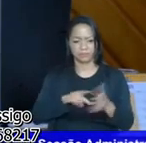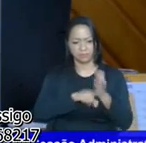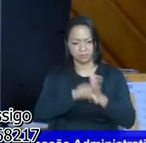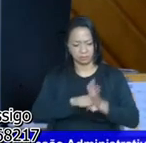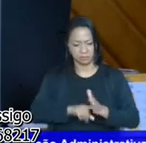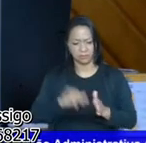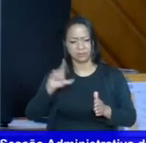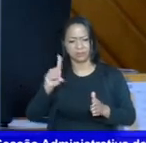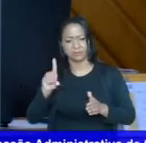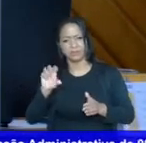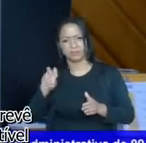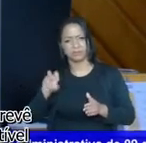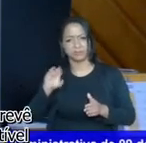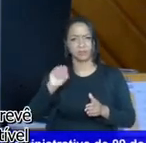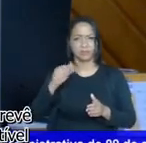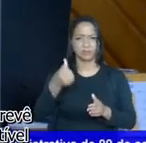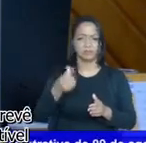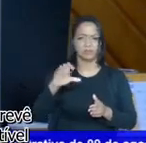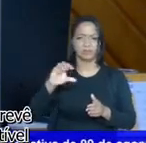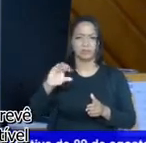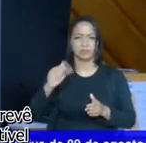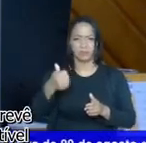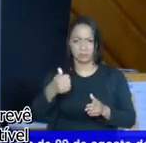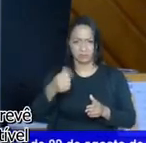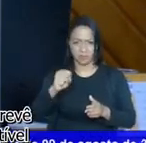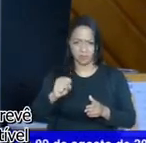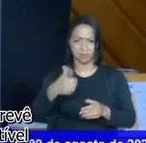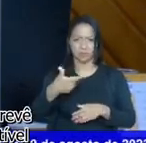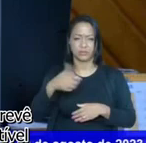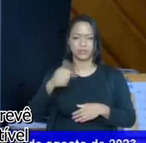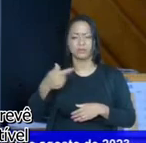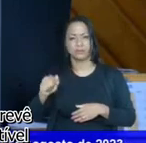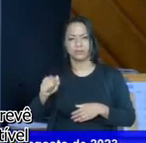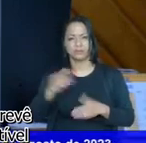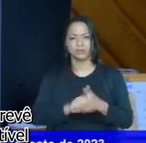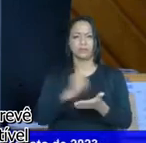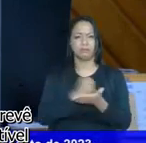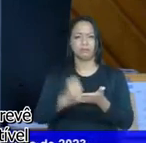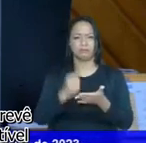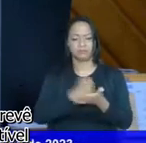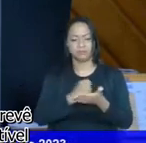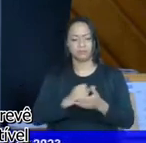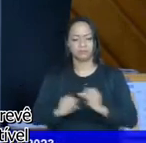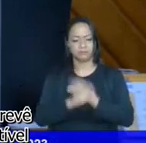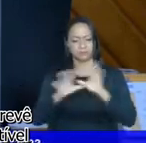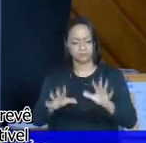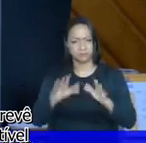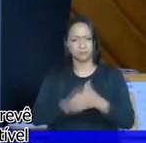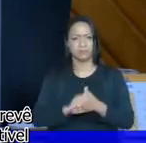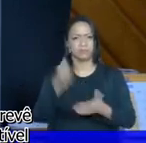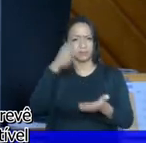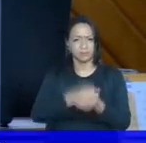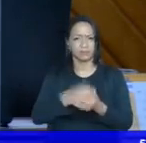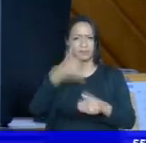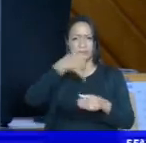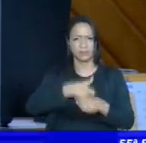verifica-se do ID 50.68.217, de propriedade de M. de Jesus Chagas, o contrato prevê expressamente que haveria pagamento